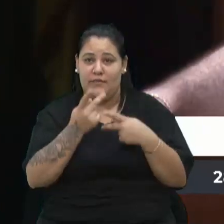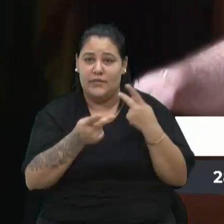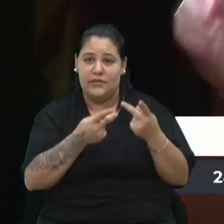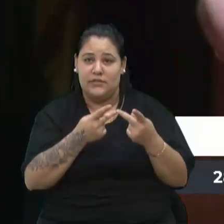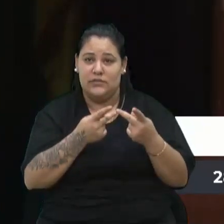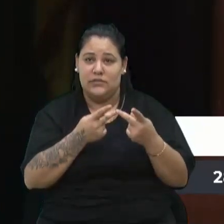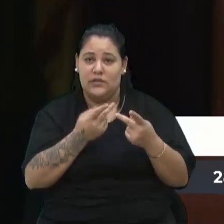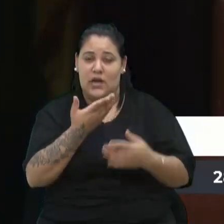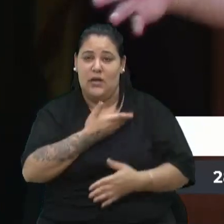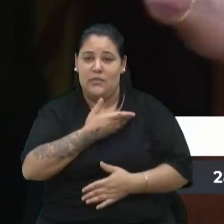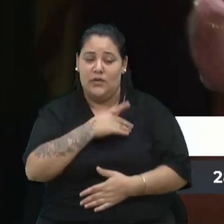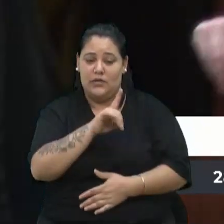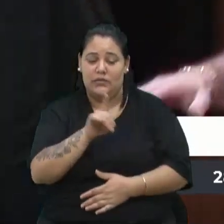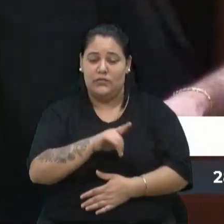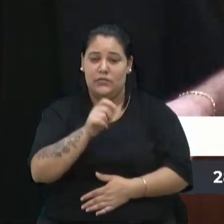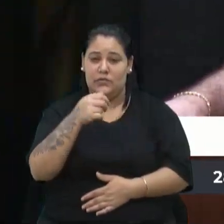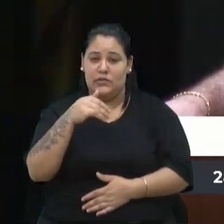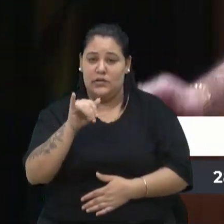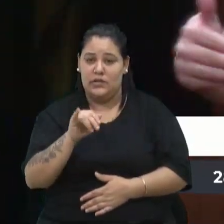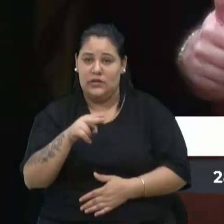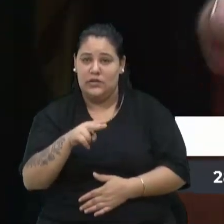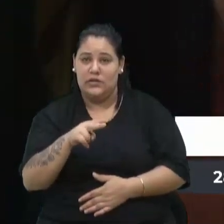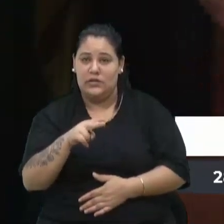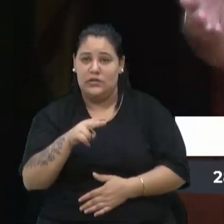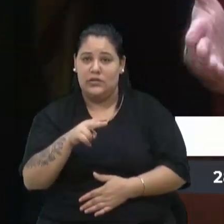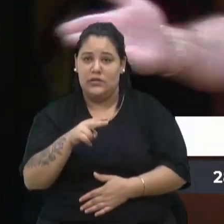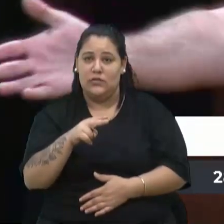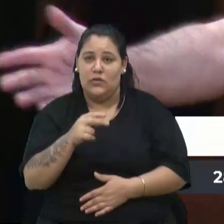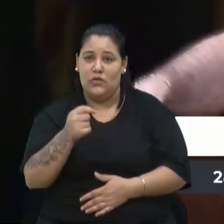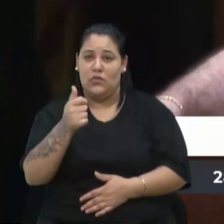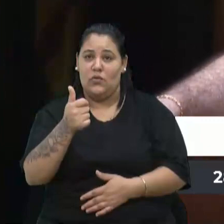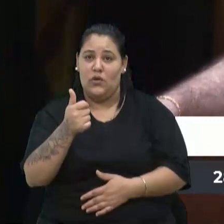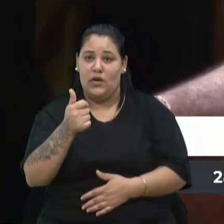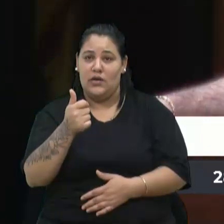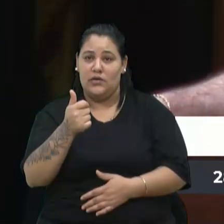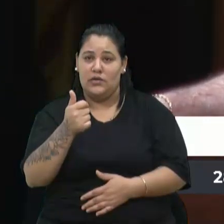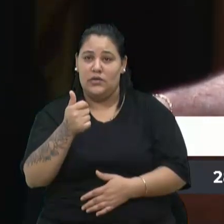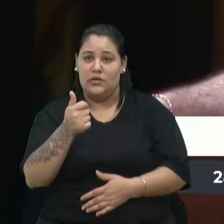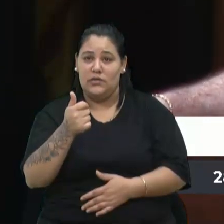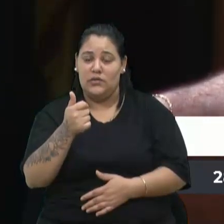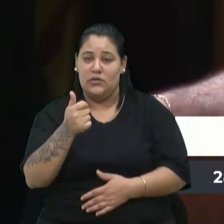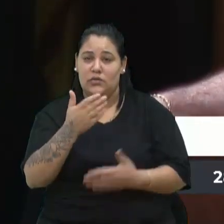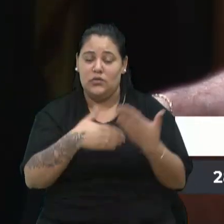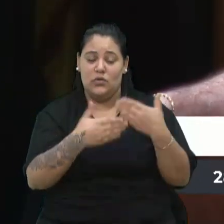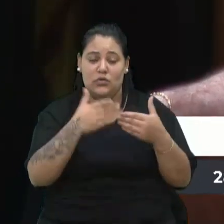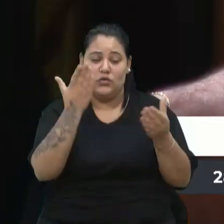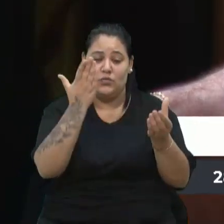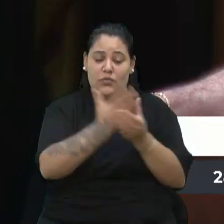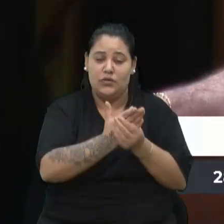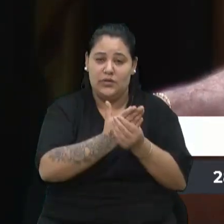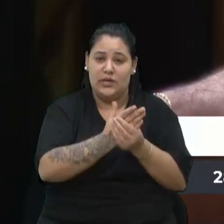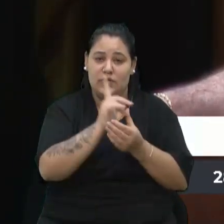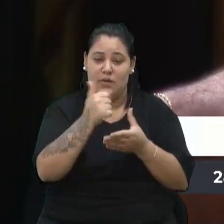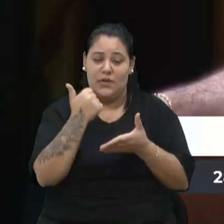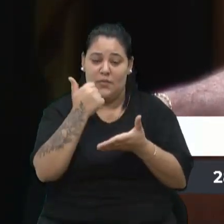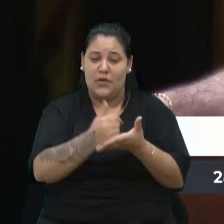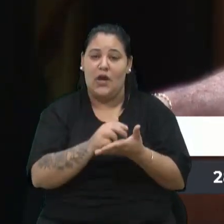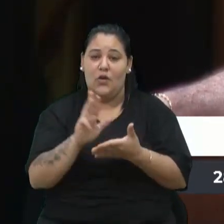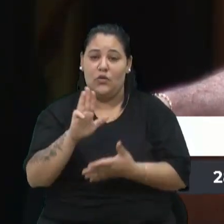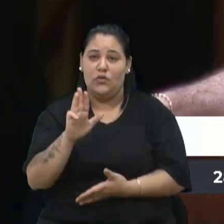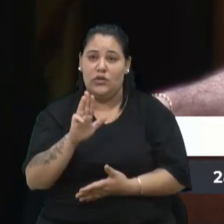Zanin. 2/3 dos processos do Zanin são em defesa do Lula, de toda a roubalheira que o país